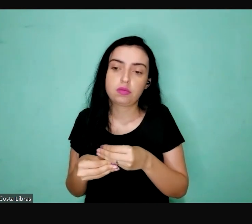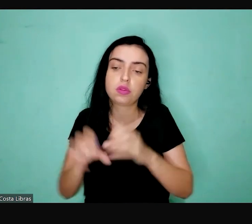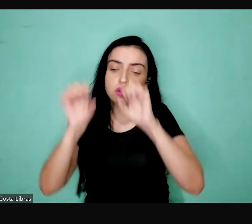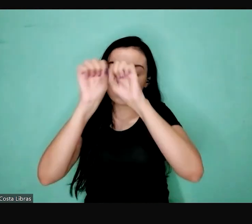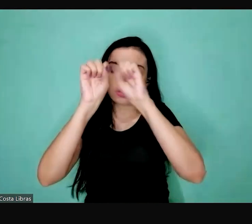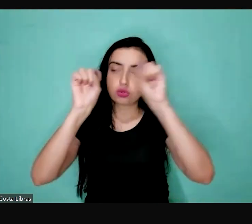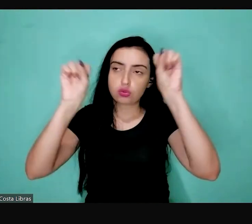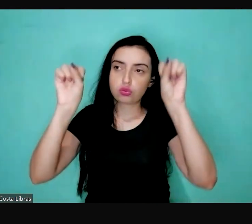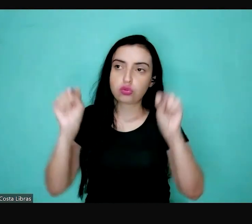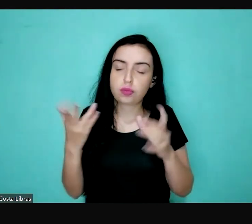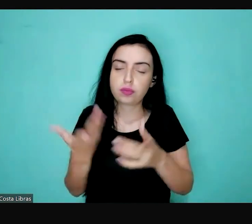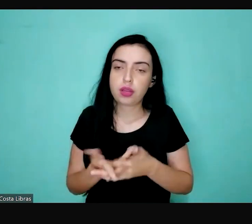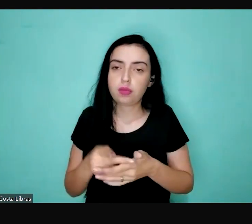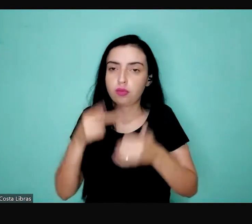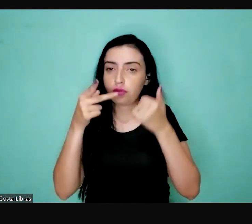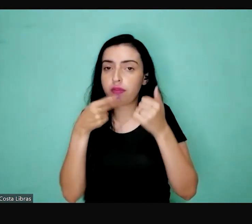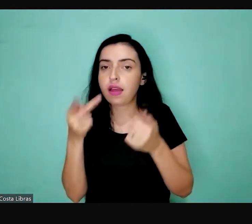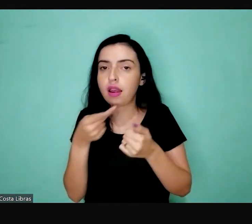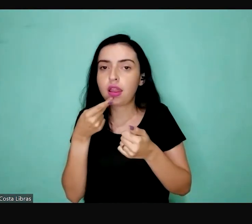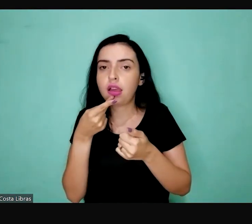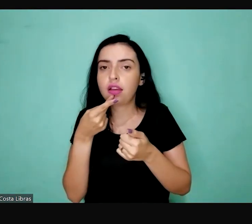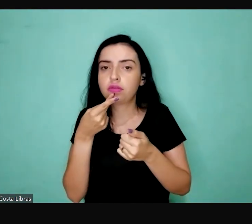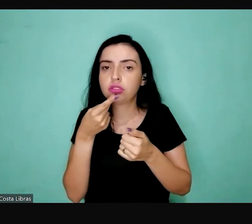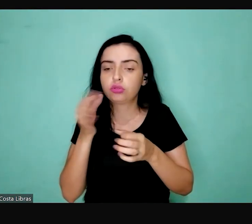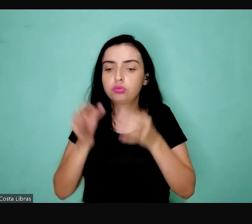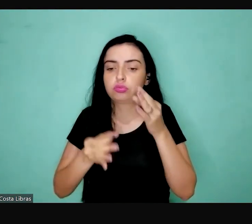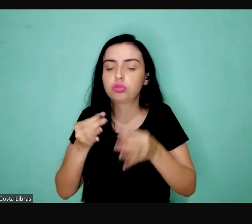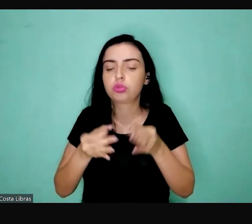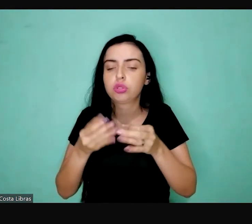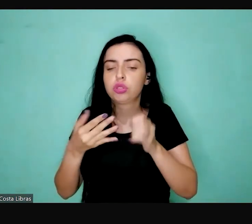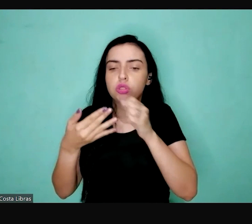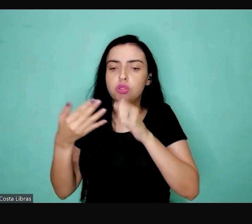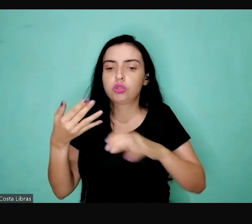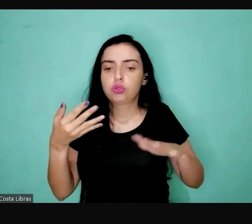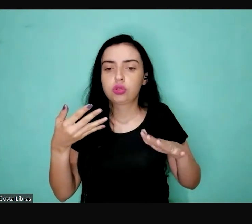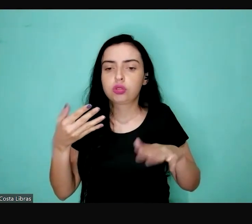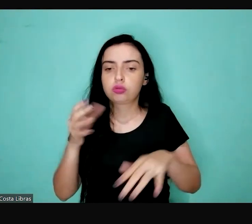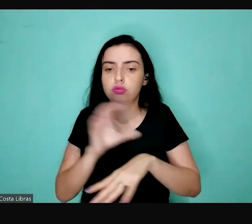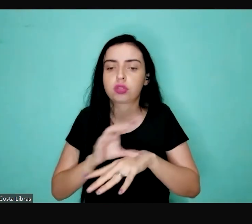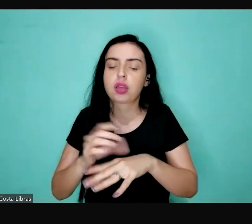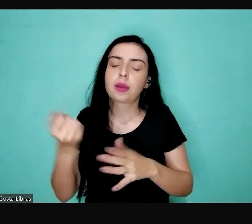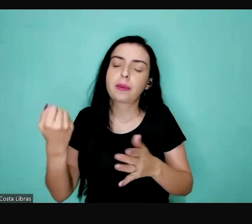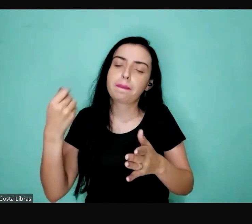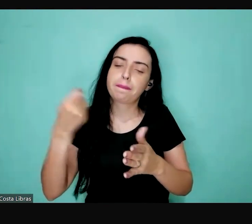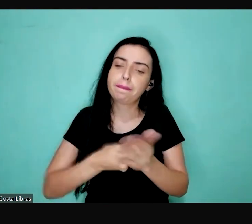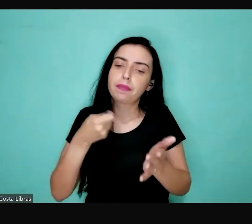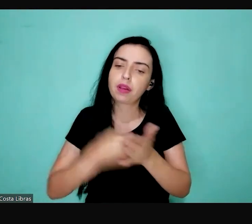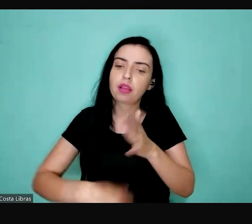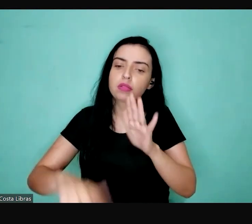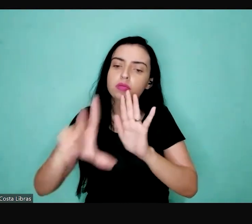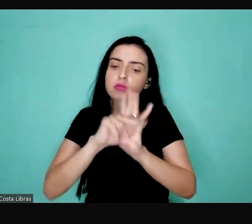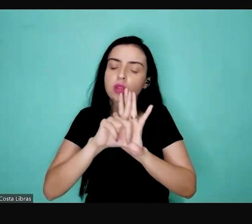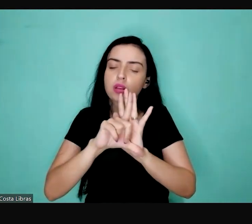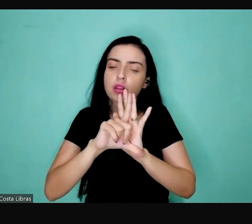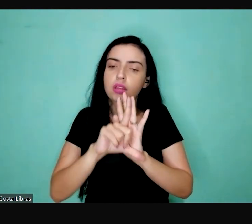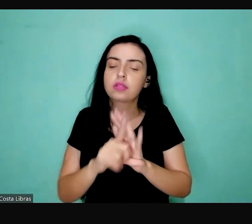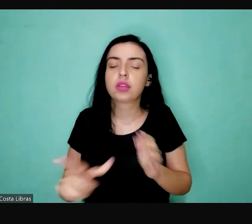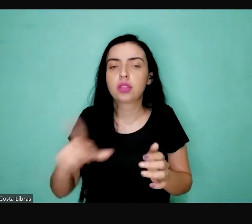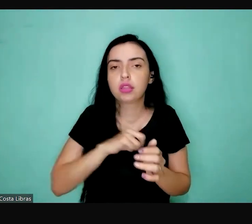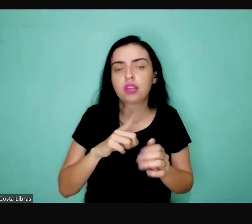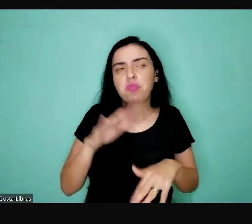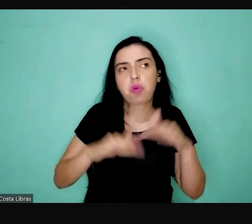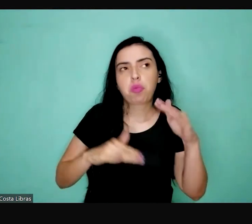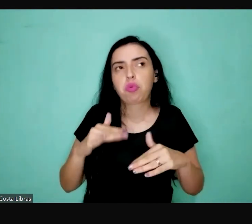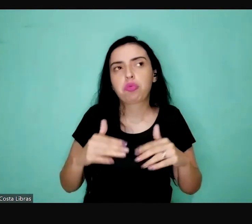Supremo diria jurisdição ordinária, a aplicação da lei diretamente. E tivemos alguns